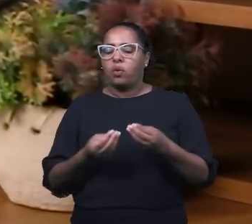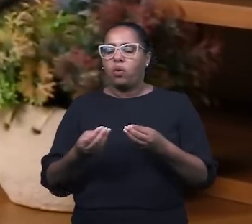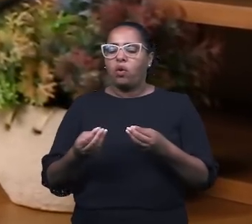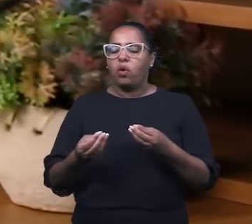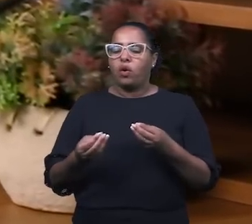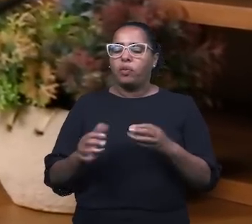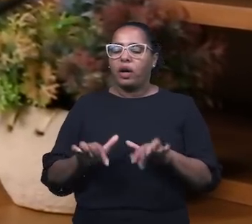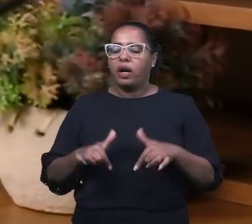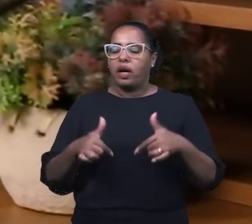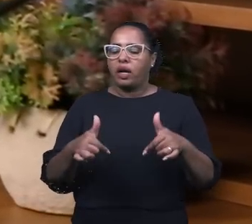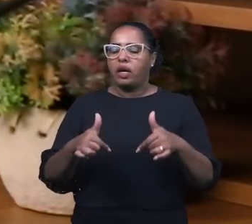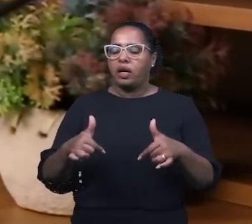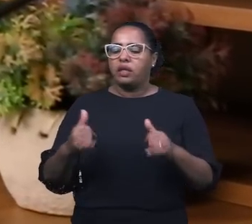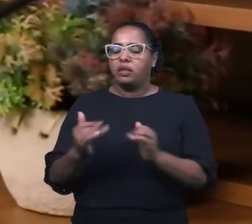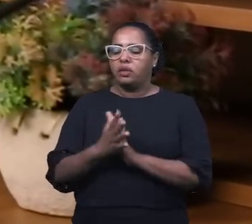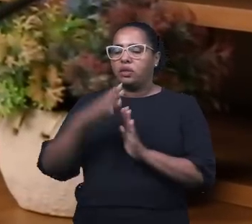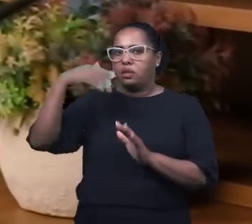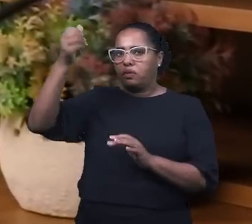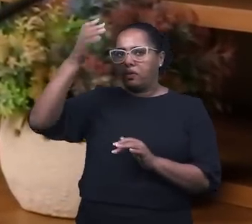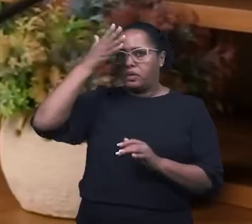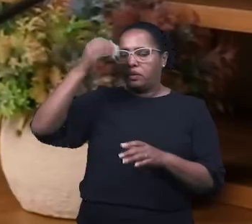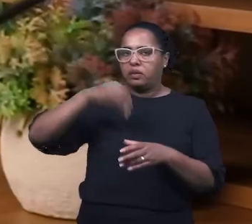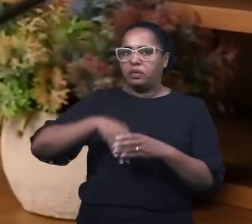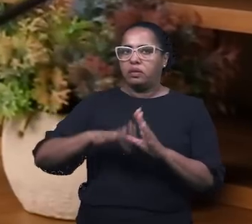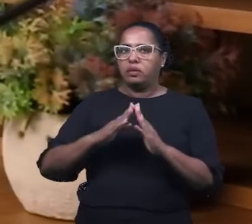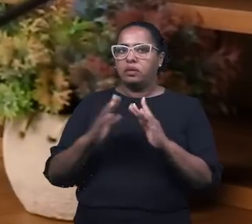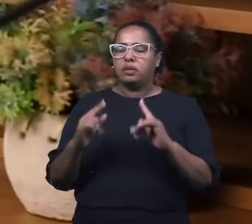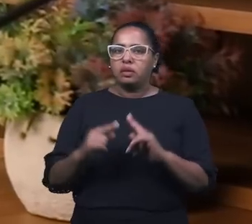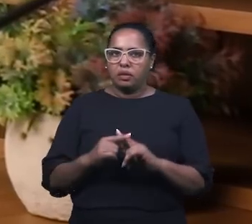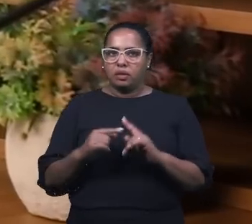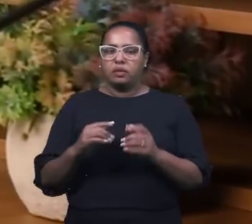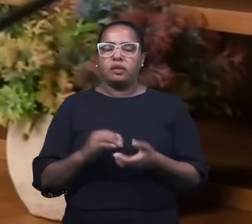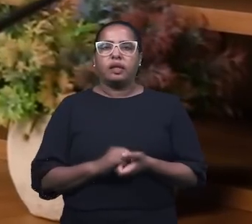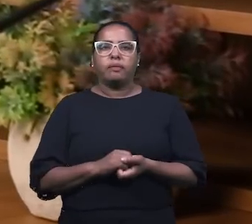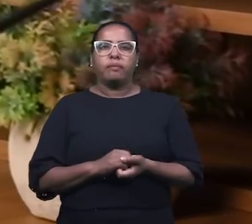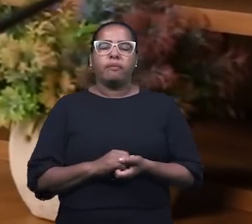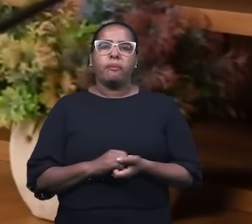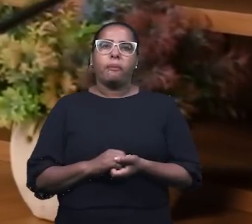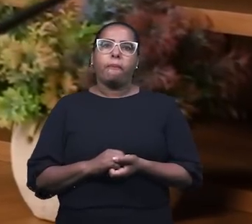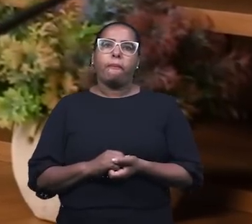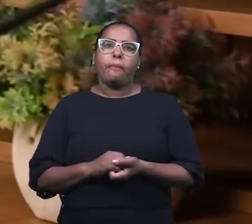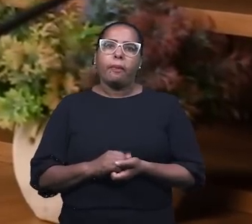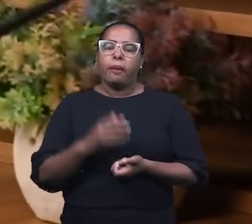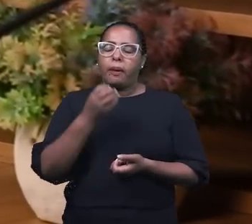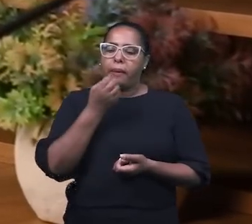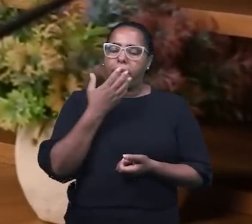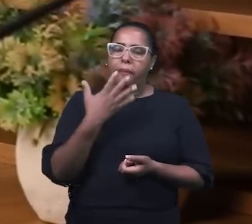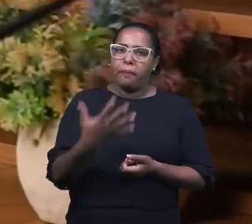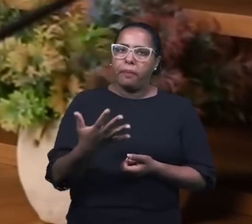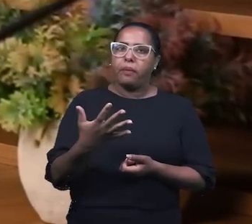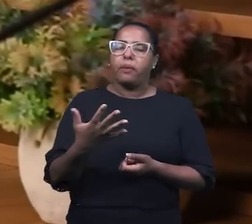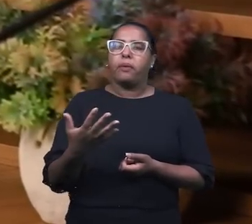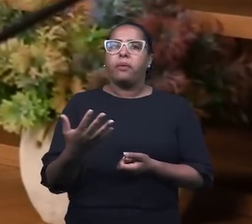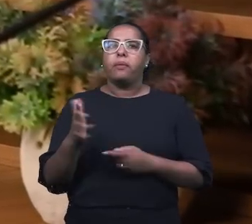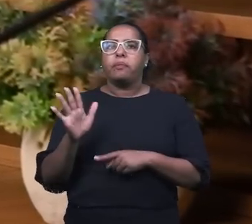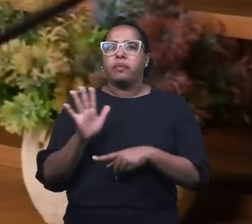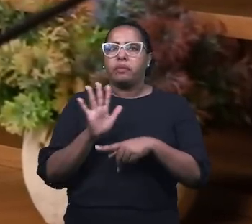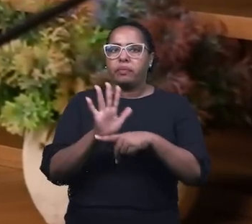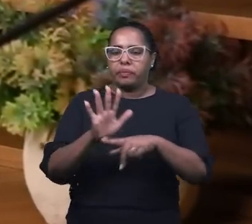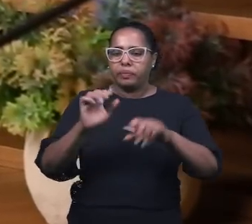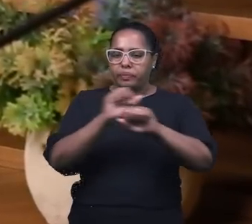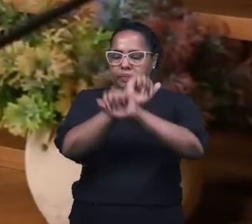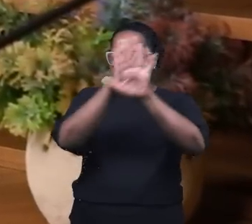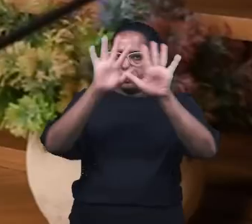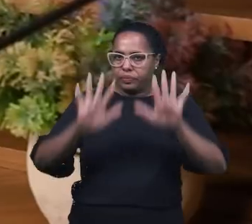proceder em relação a um louvor revelado na igreja. Então, é muito bom para a gente poder ajudar